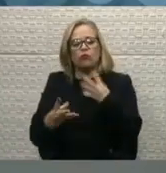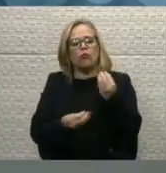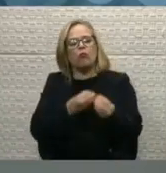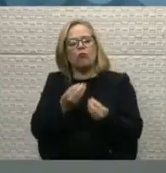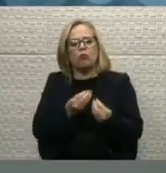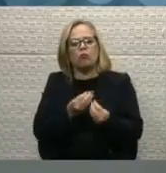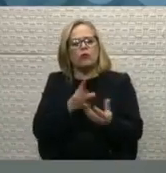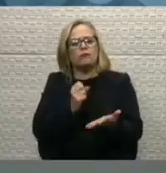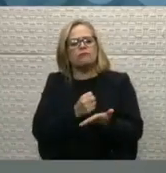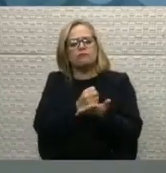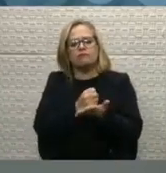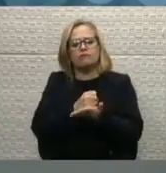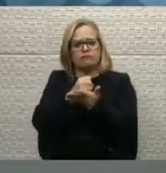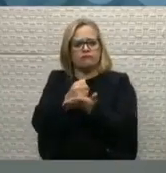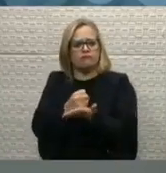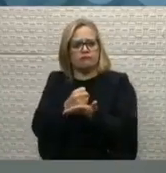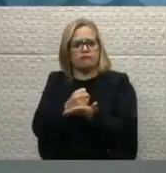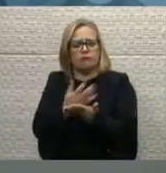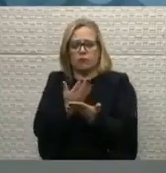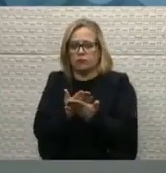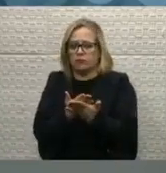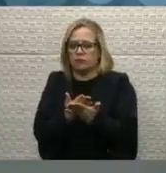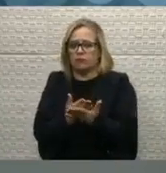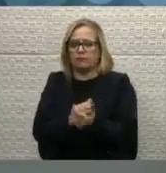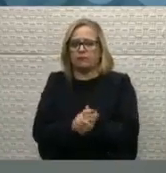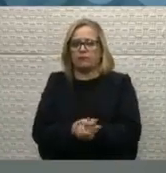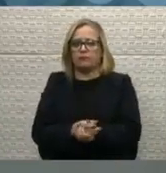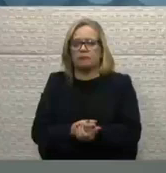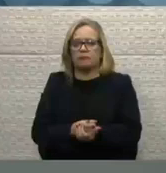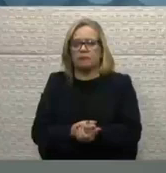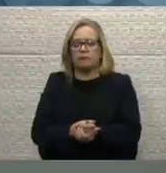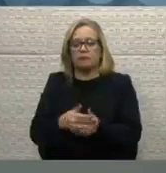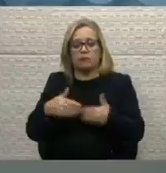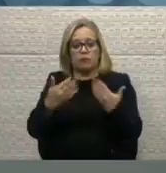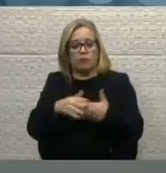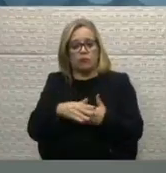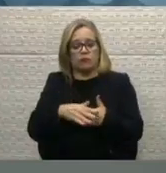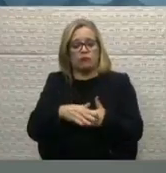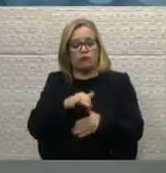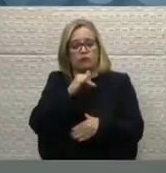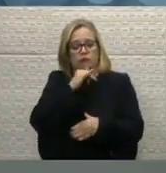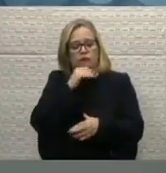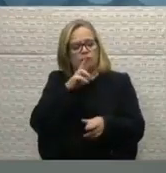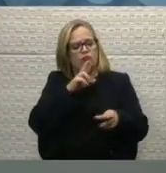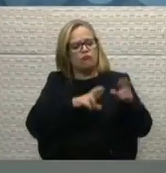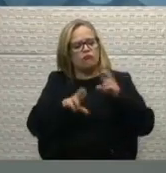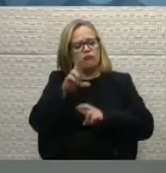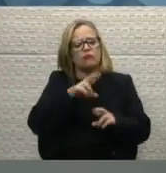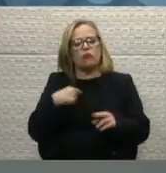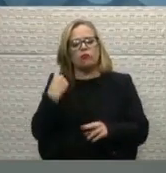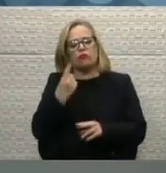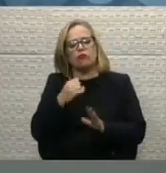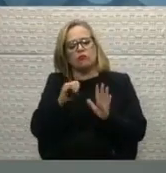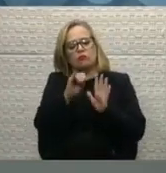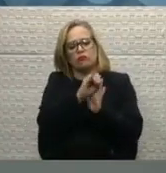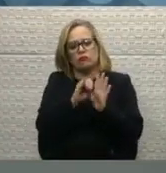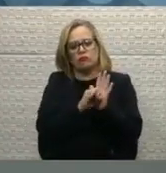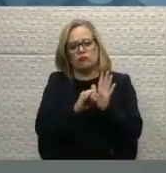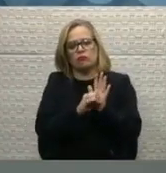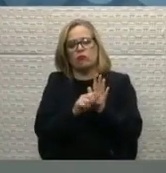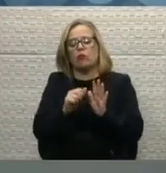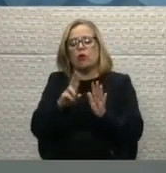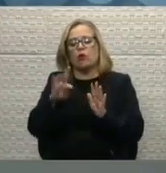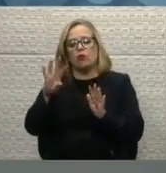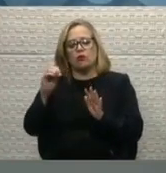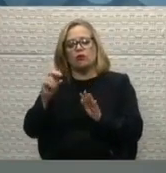podem contribuir com esse tipo de estudo. Então, nós vamos avaliar um exemplo e observar como nós identificamos o